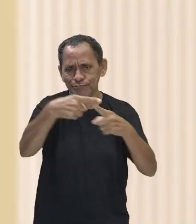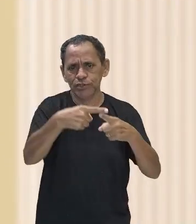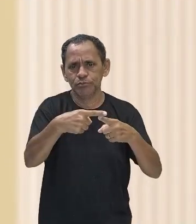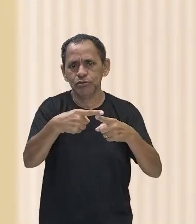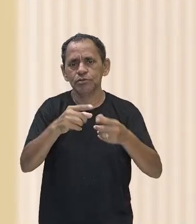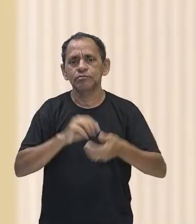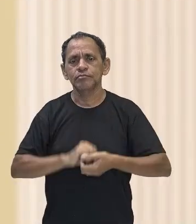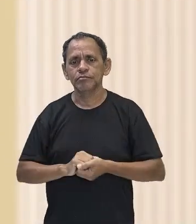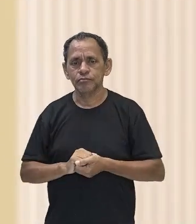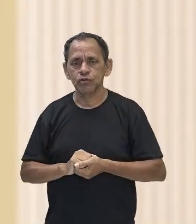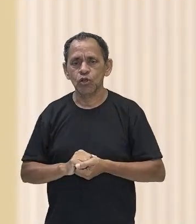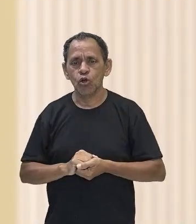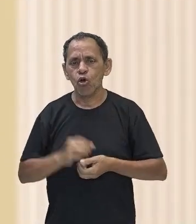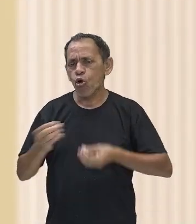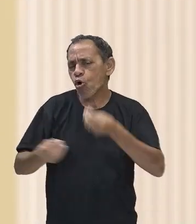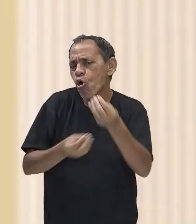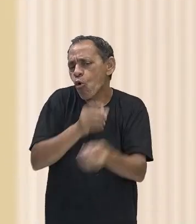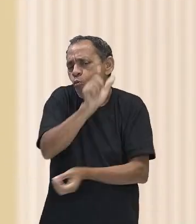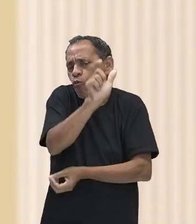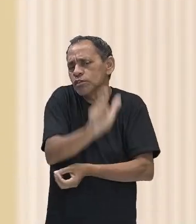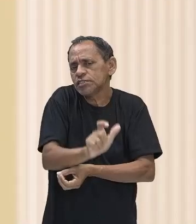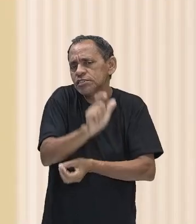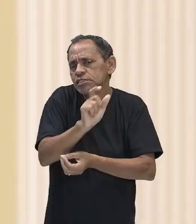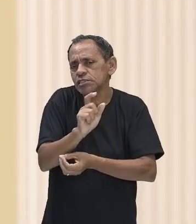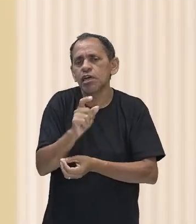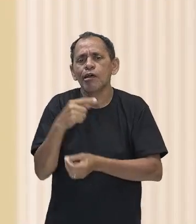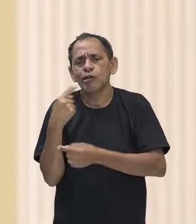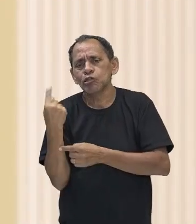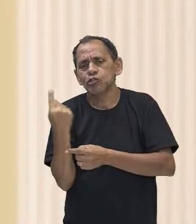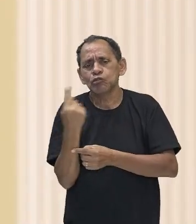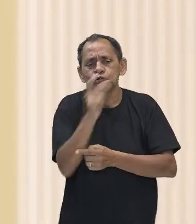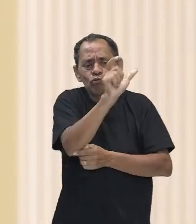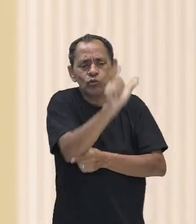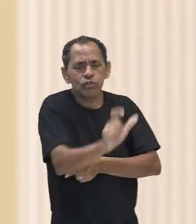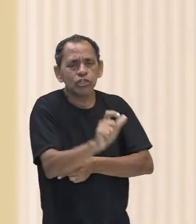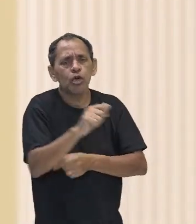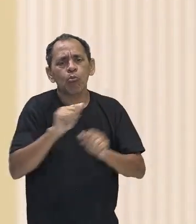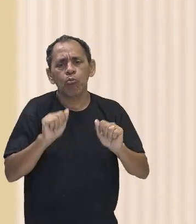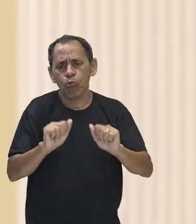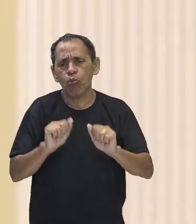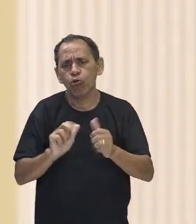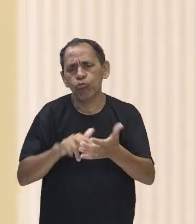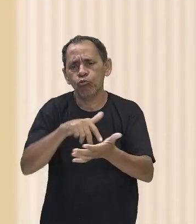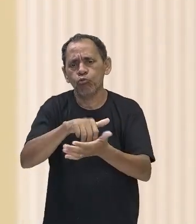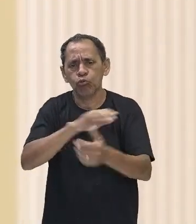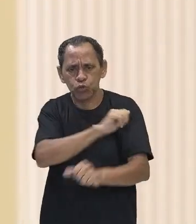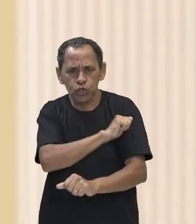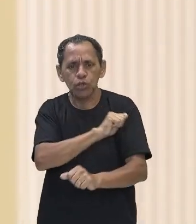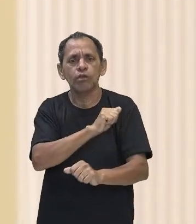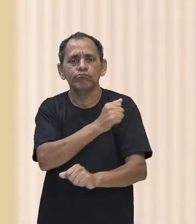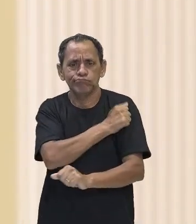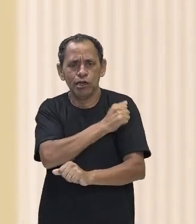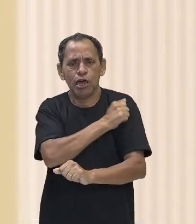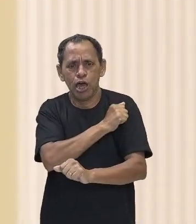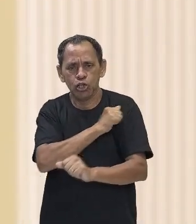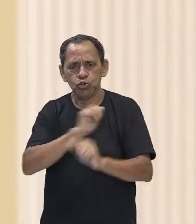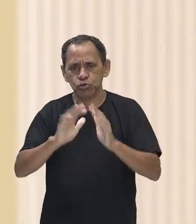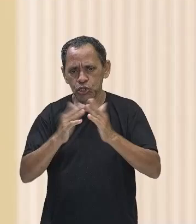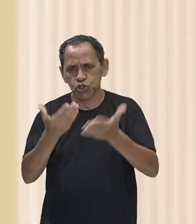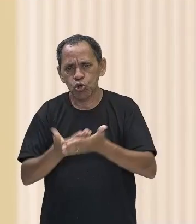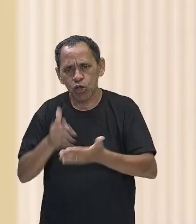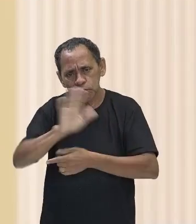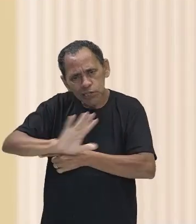você, enquanto indivíduo, pode ser protagonista na escola, né, de uma forma geral, no trabalho,